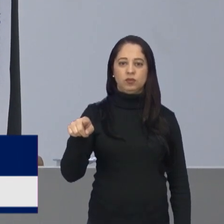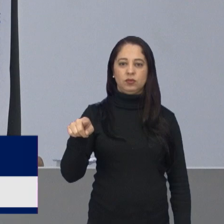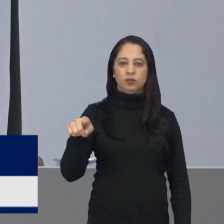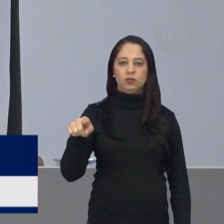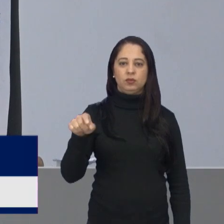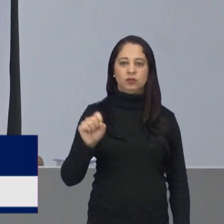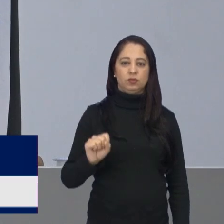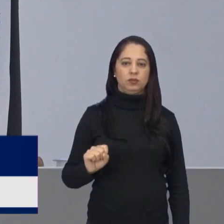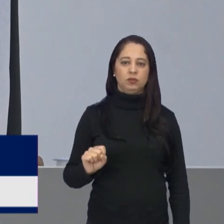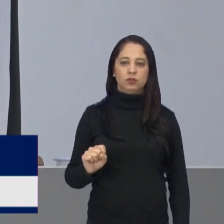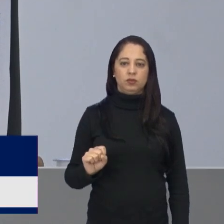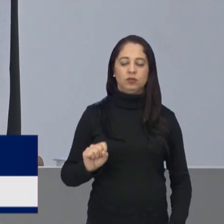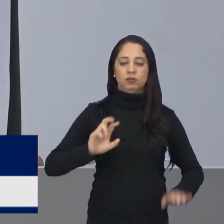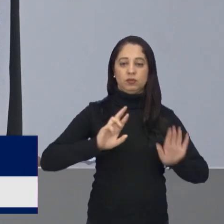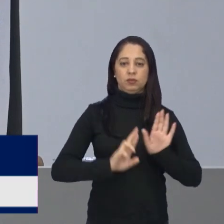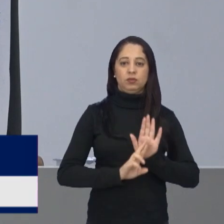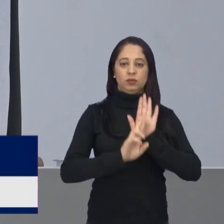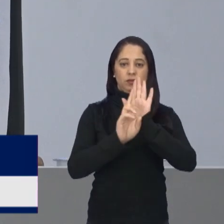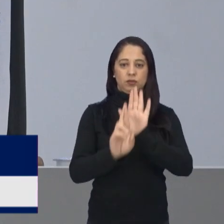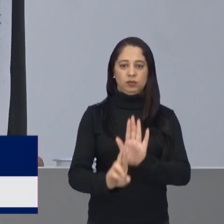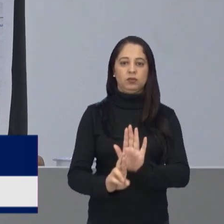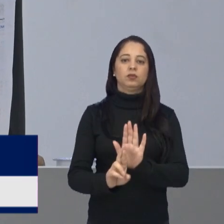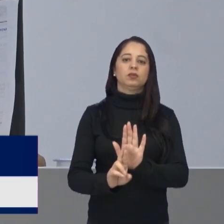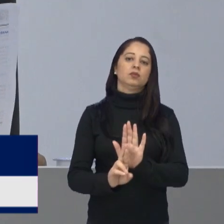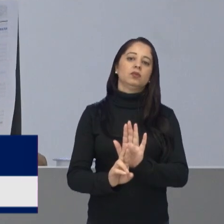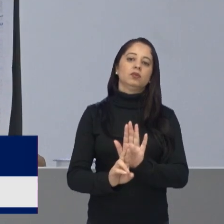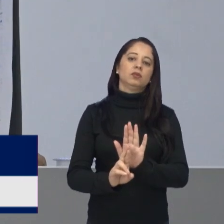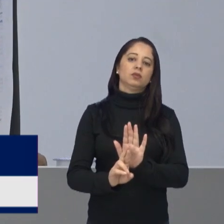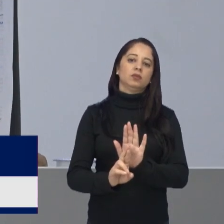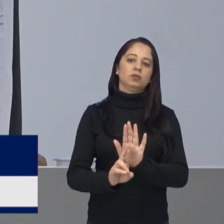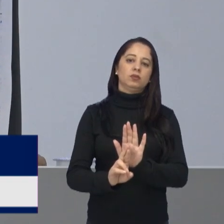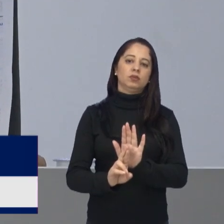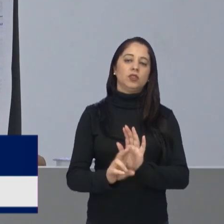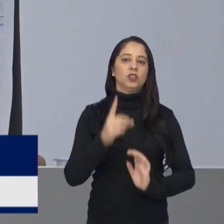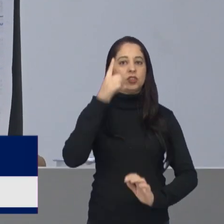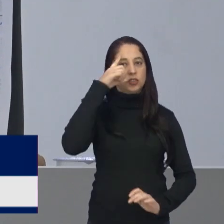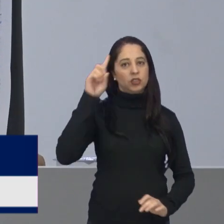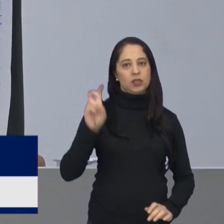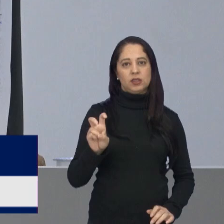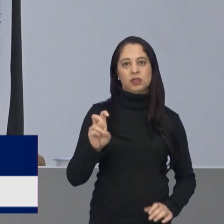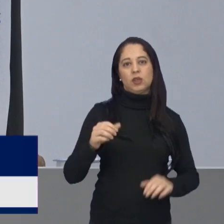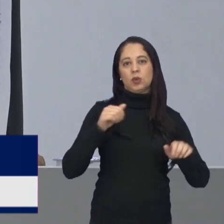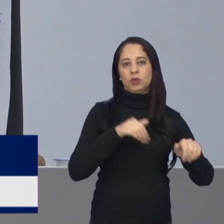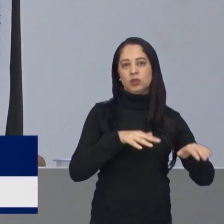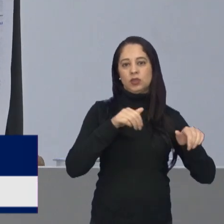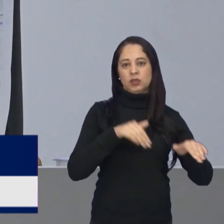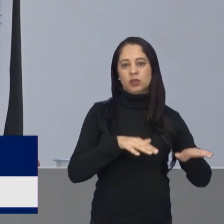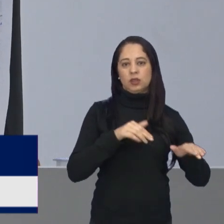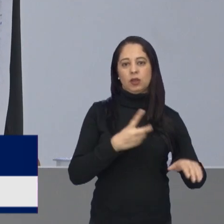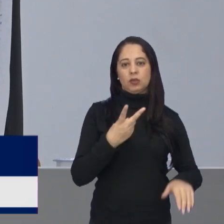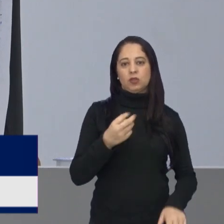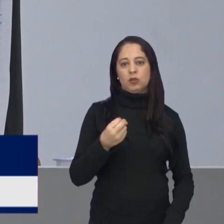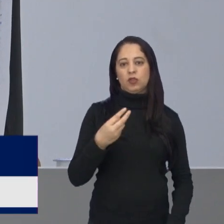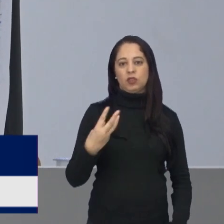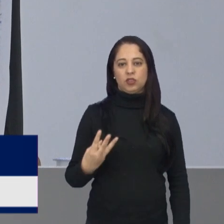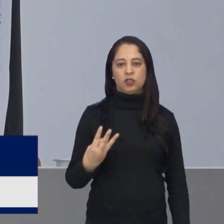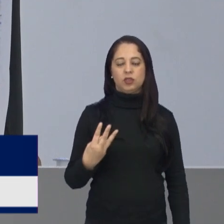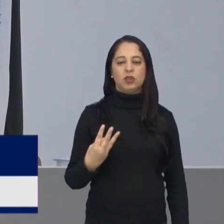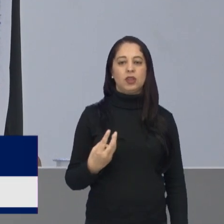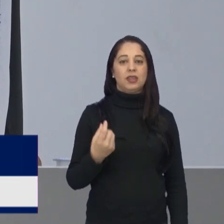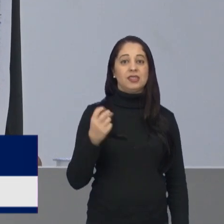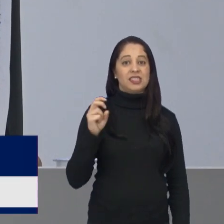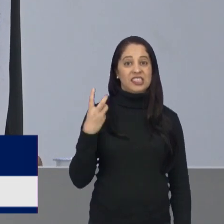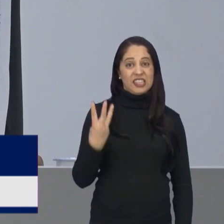representar esta edilidade sem ônus no dia 5 de setembro de 2023, às